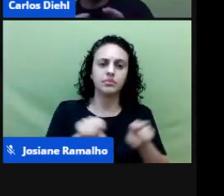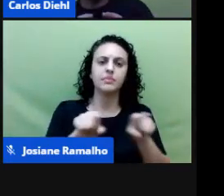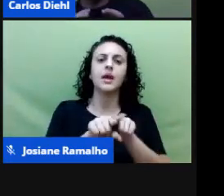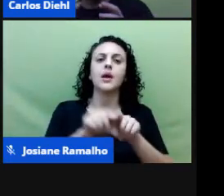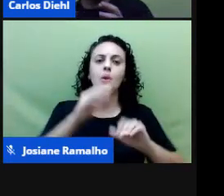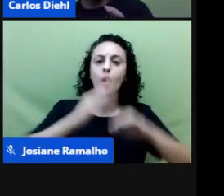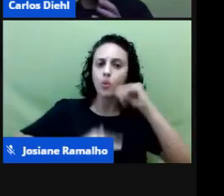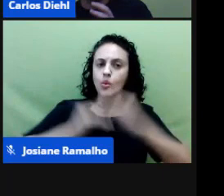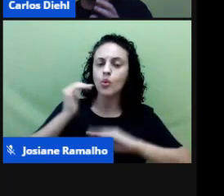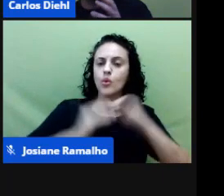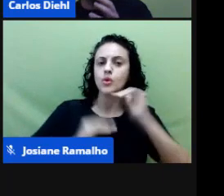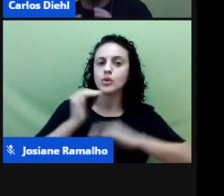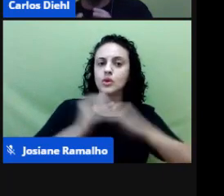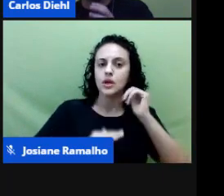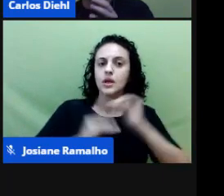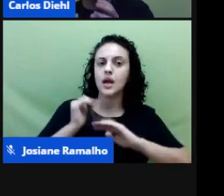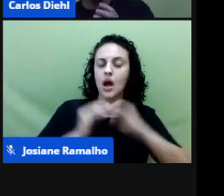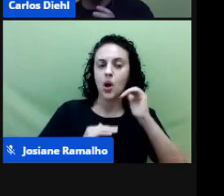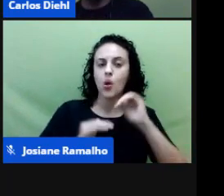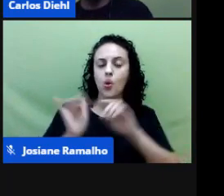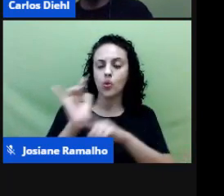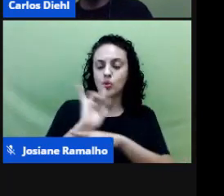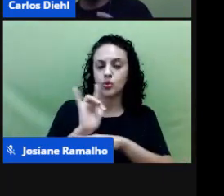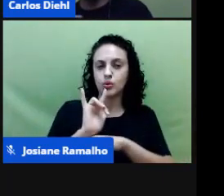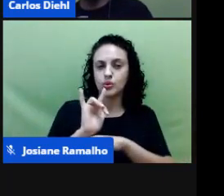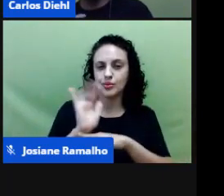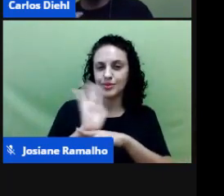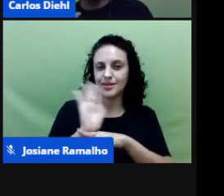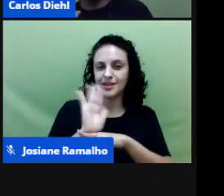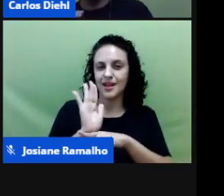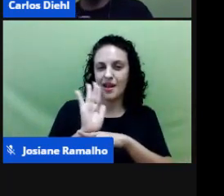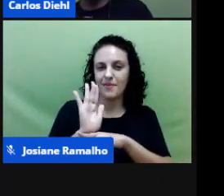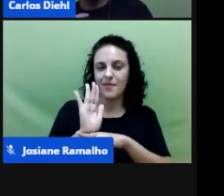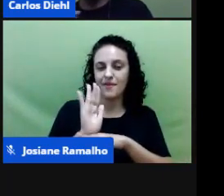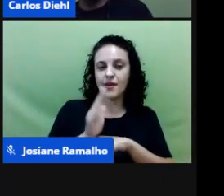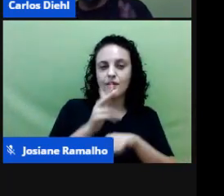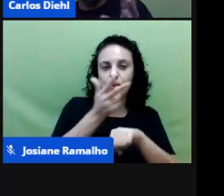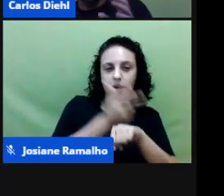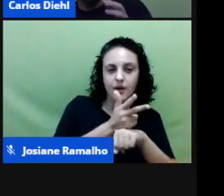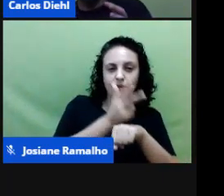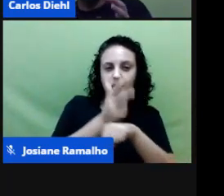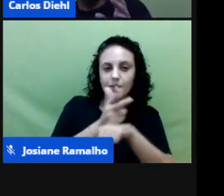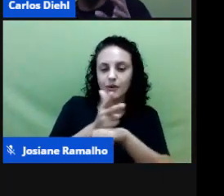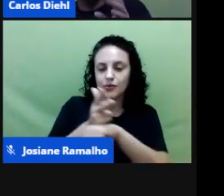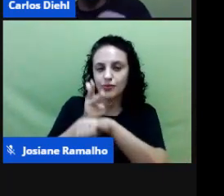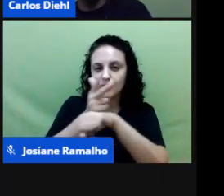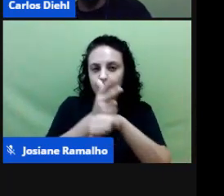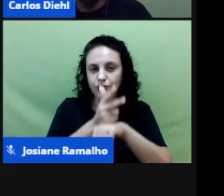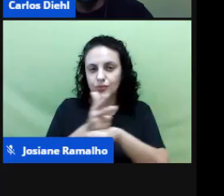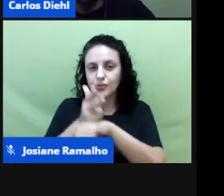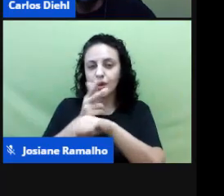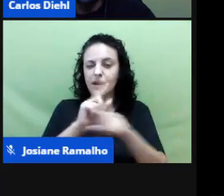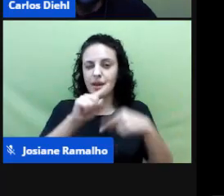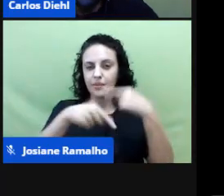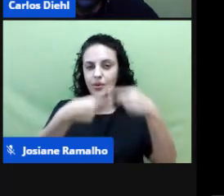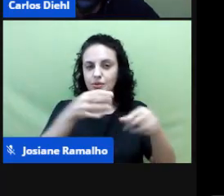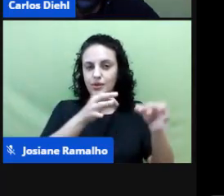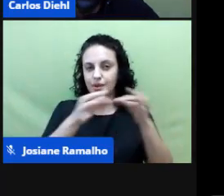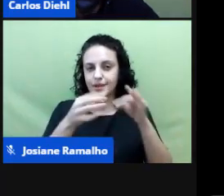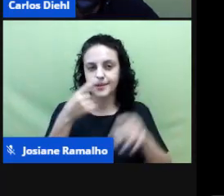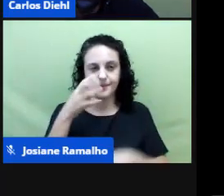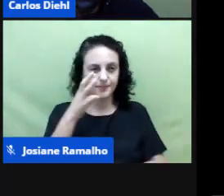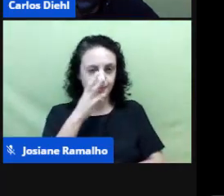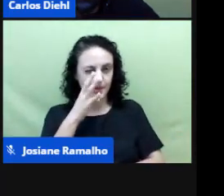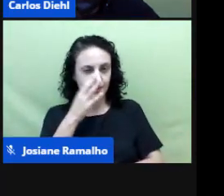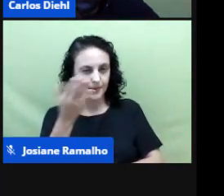gravando as coisas, deixando as pessoas chegarem às suas conclusões. Vamos assistir esse trechinho, aí depois eu comento.